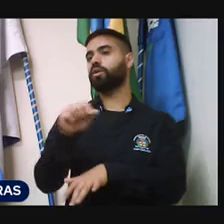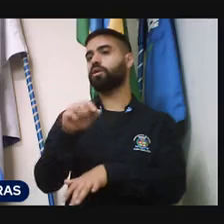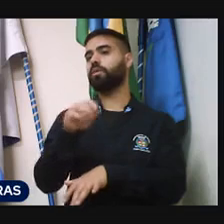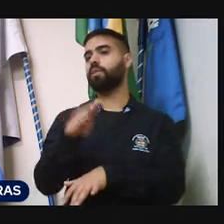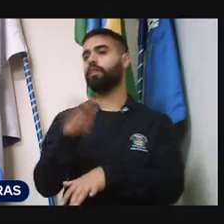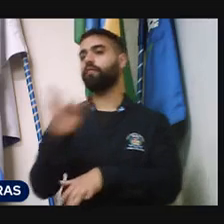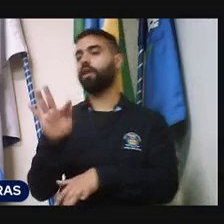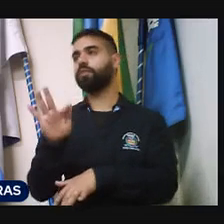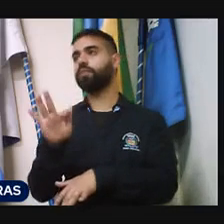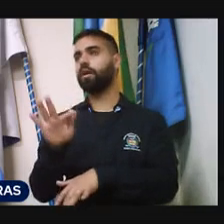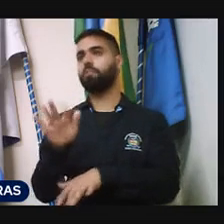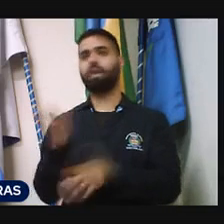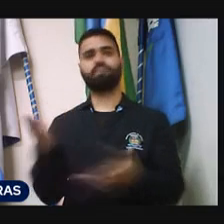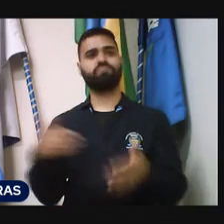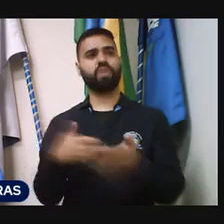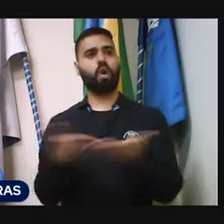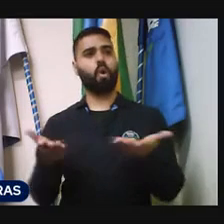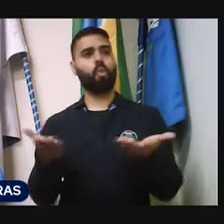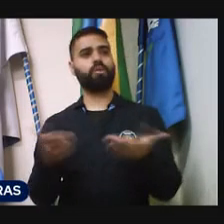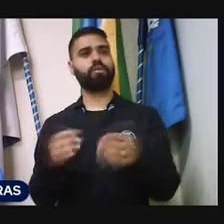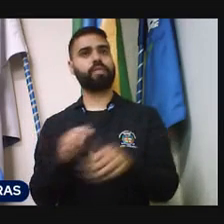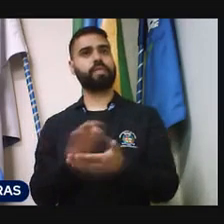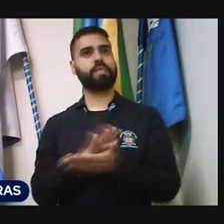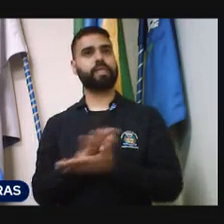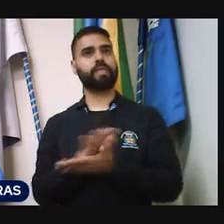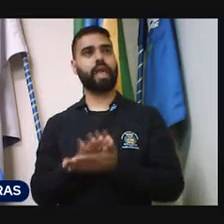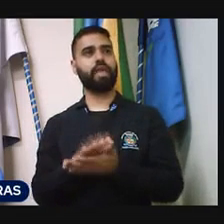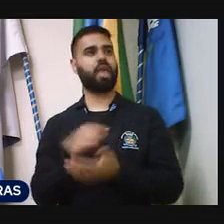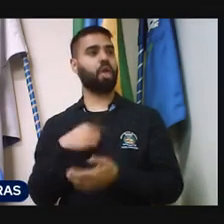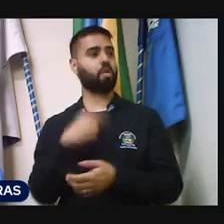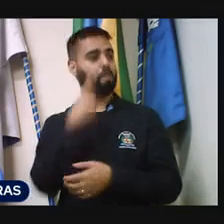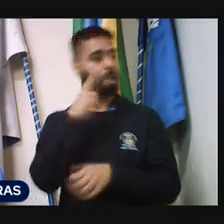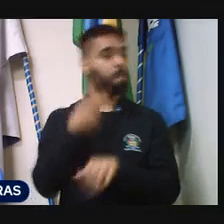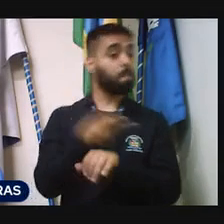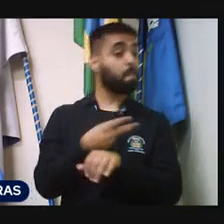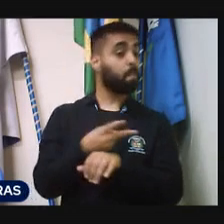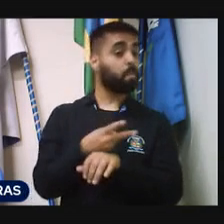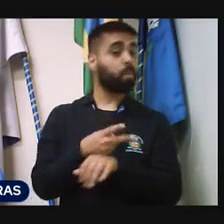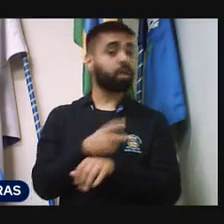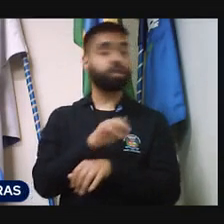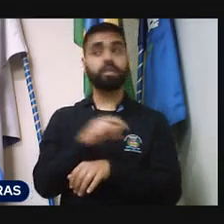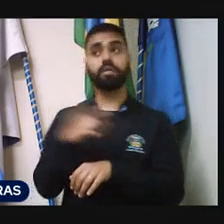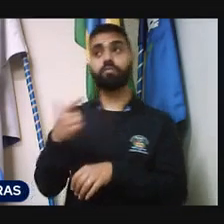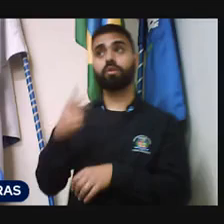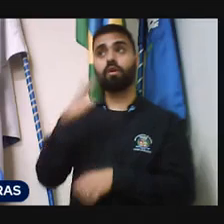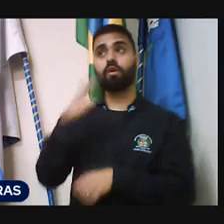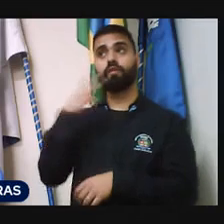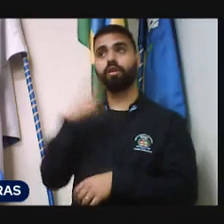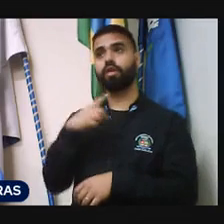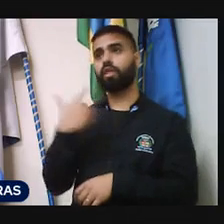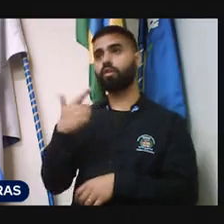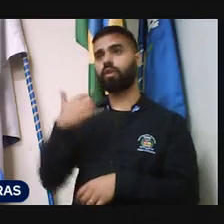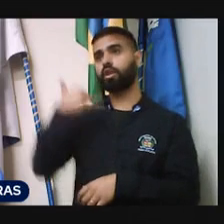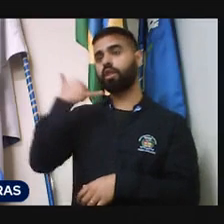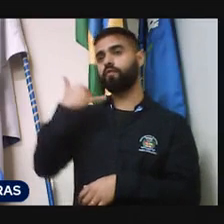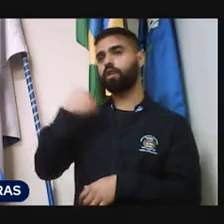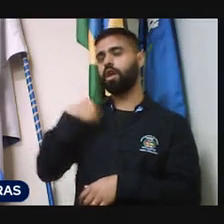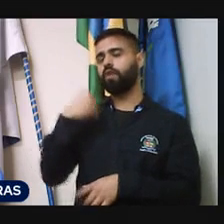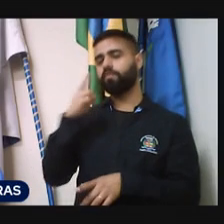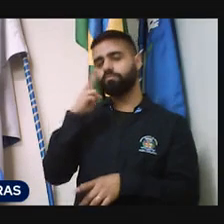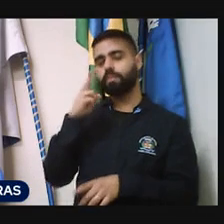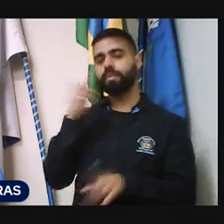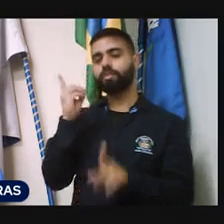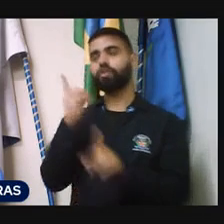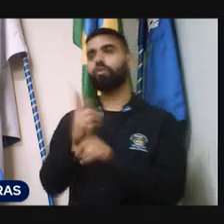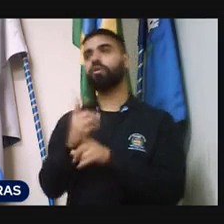ele coloca uma lá e pego até agora nada e eu não vejo mais ele eu vou se nenhum Vereador tiver o telefone dele eu vou ver se eu encontro